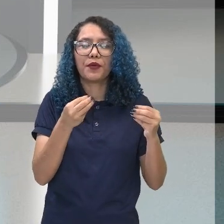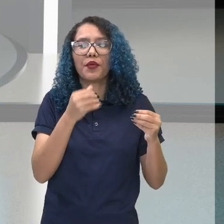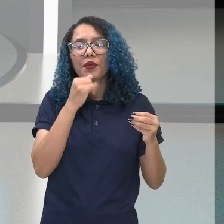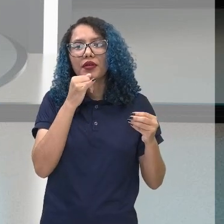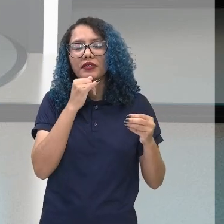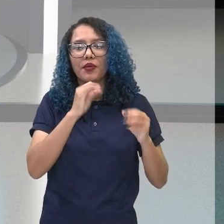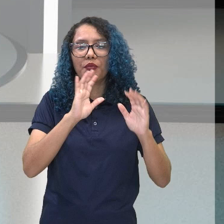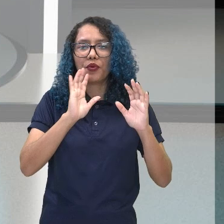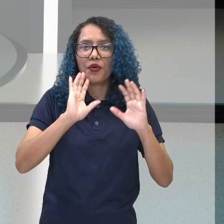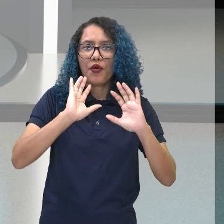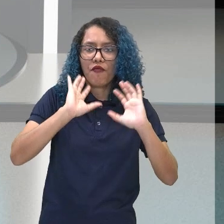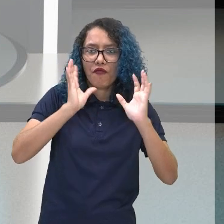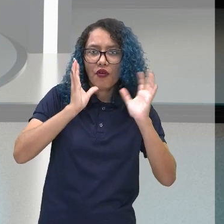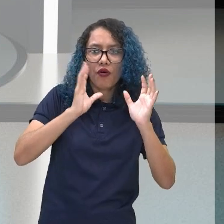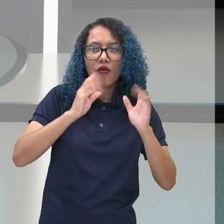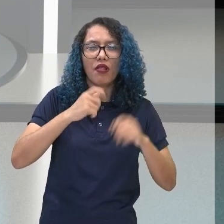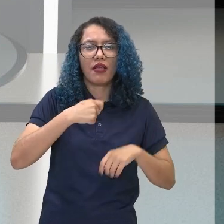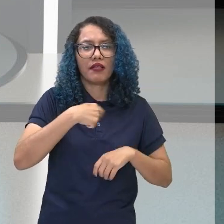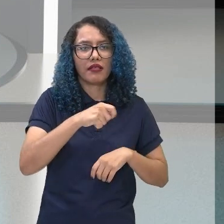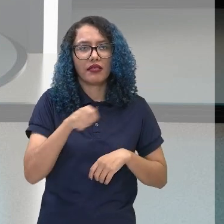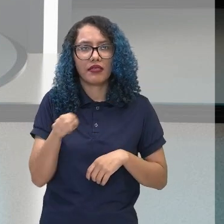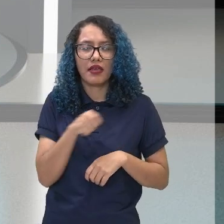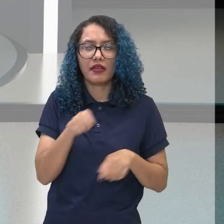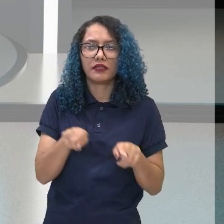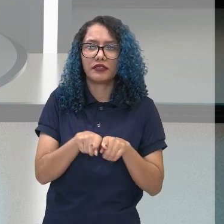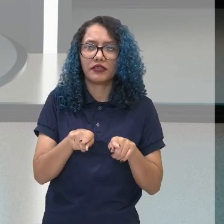o tênis, o badminton,